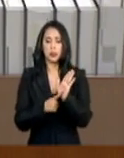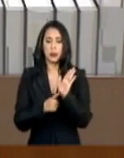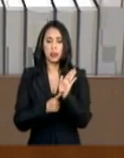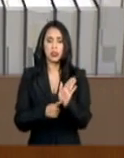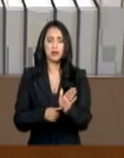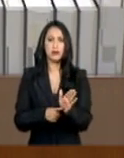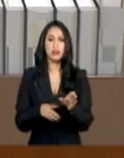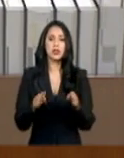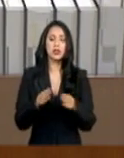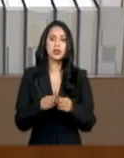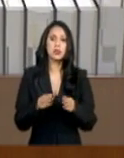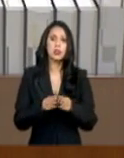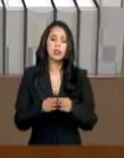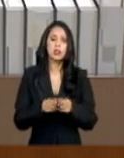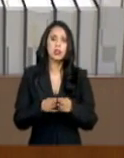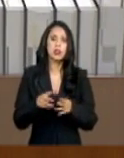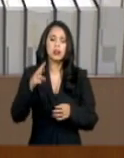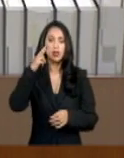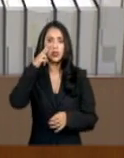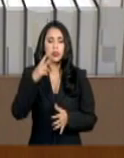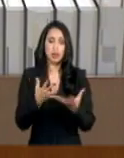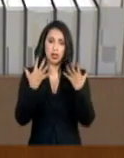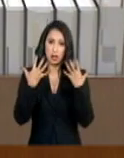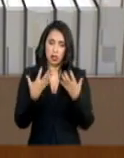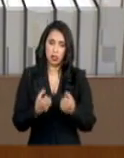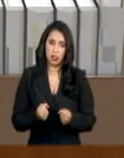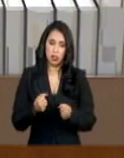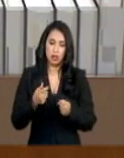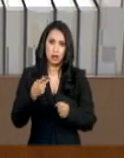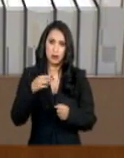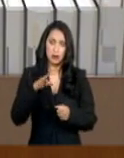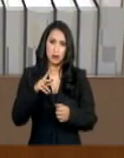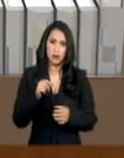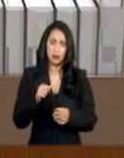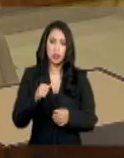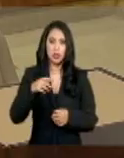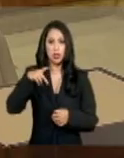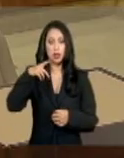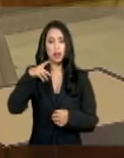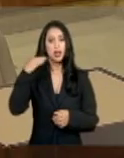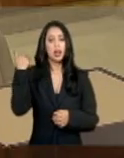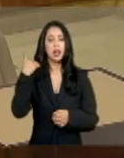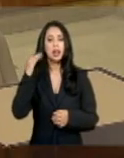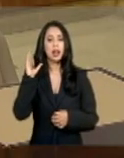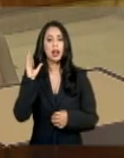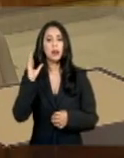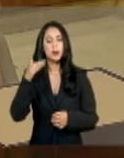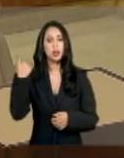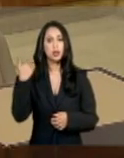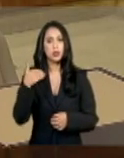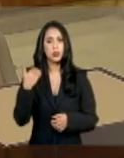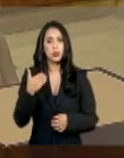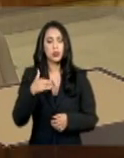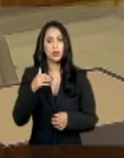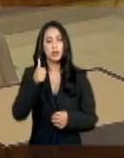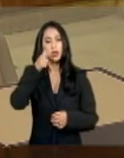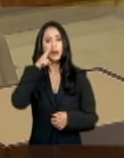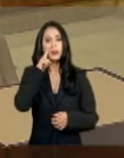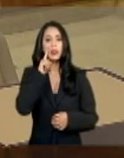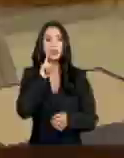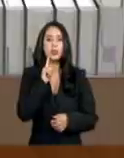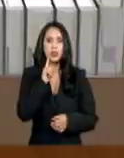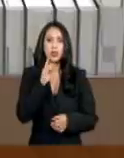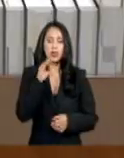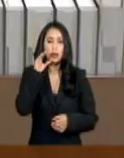da nota que acolheram a preliminar administrava a vez da ministra cármen lúcia ministro marco aurélio eu eo ministro celso de